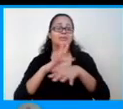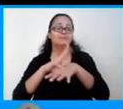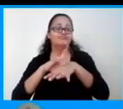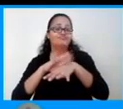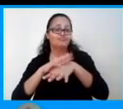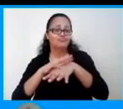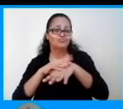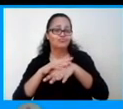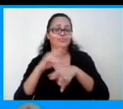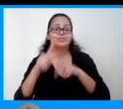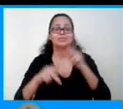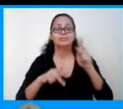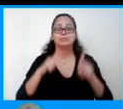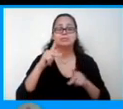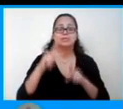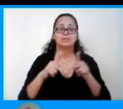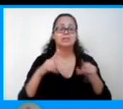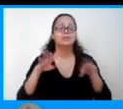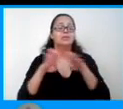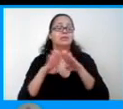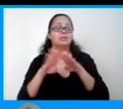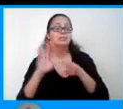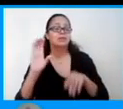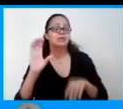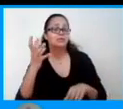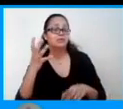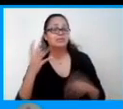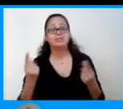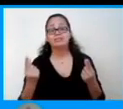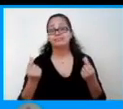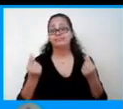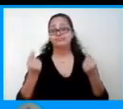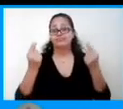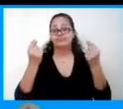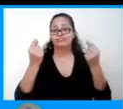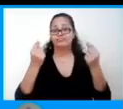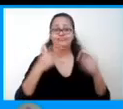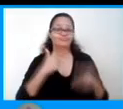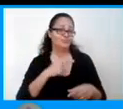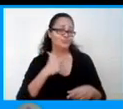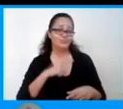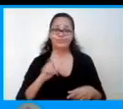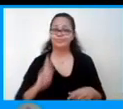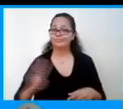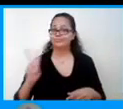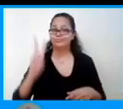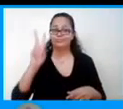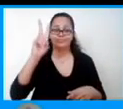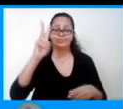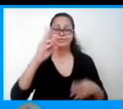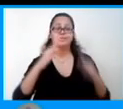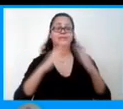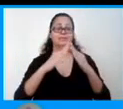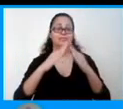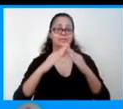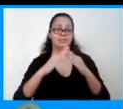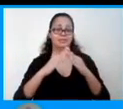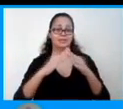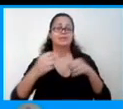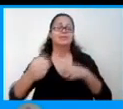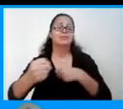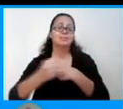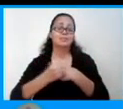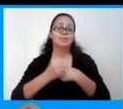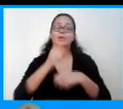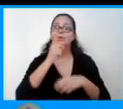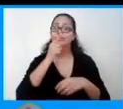essas enchentes. E também acontece uma questão econômica aí da desvalorização imobiliária dessas áreas, ou seja, as casas que estão